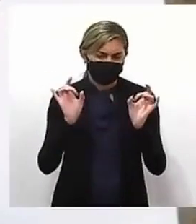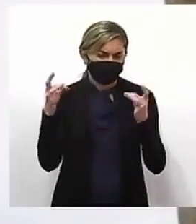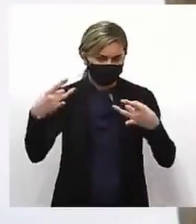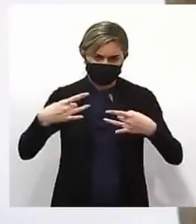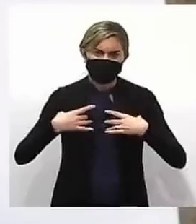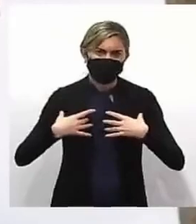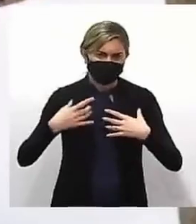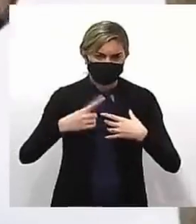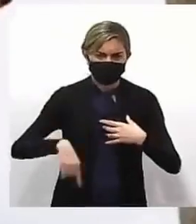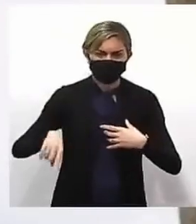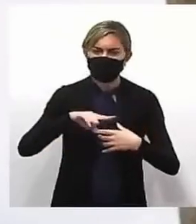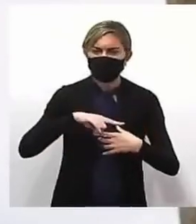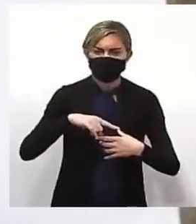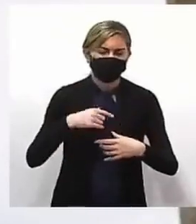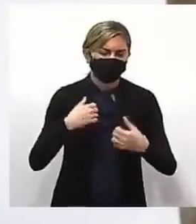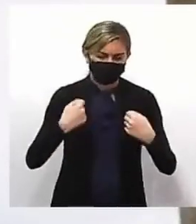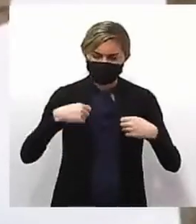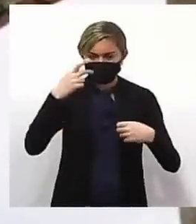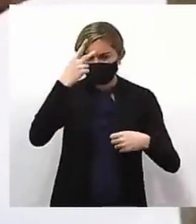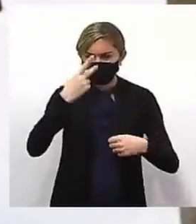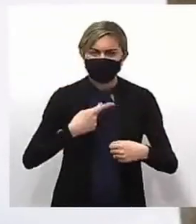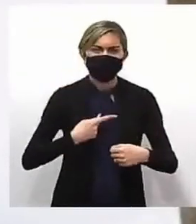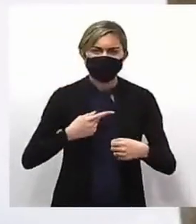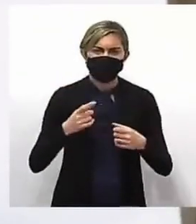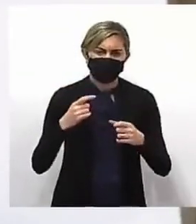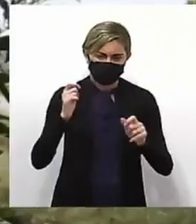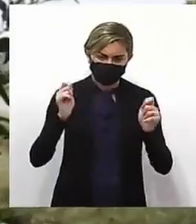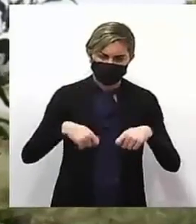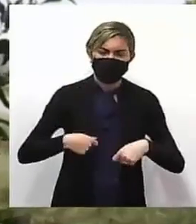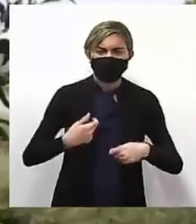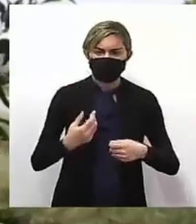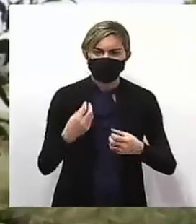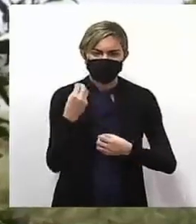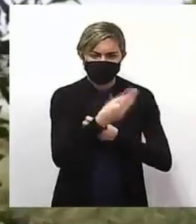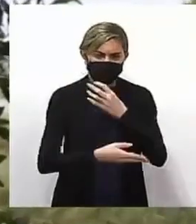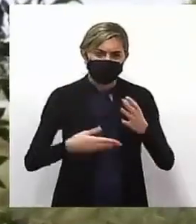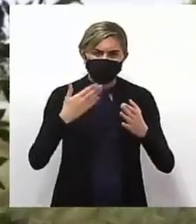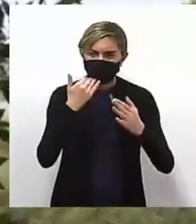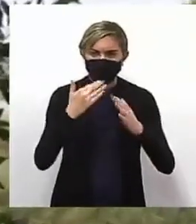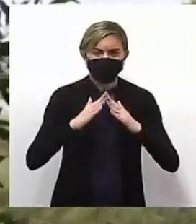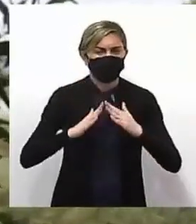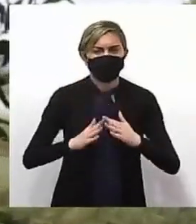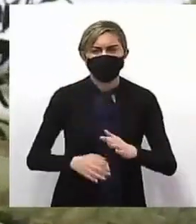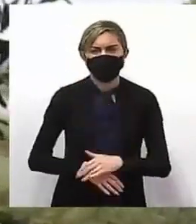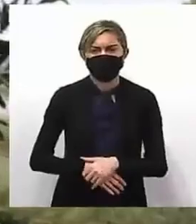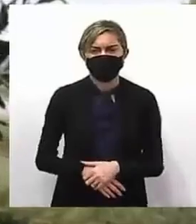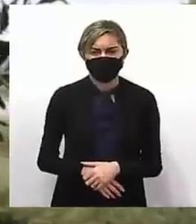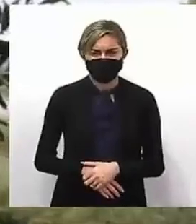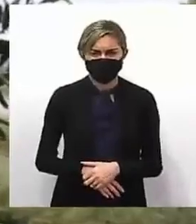gente e a gente que se virava dentro da maré para poder trazer o sustento para casa.